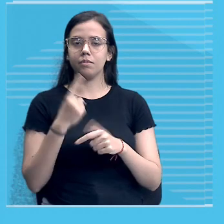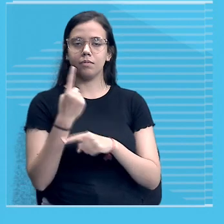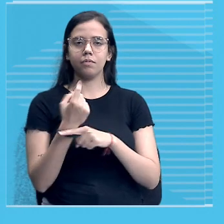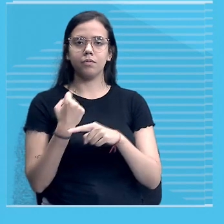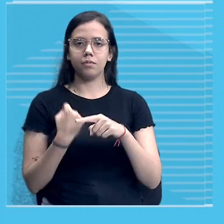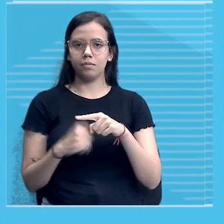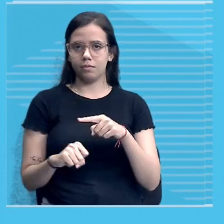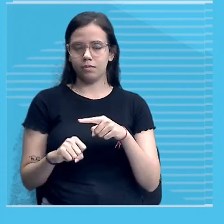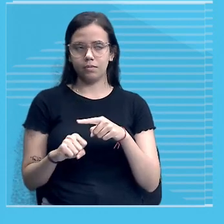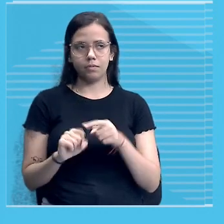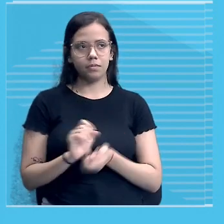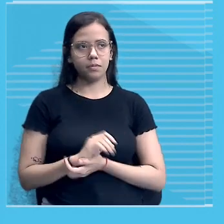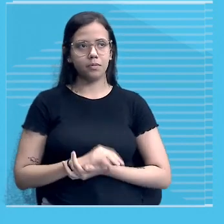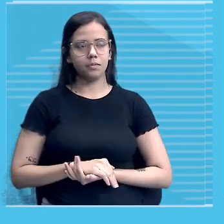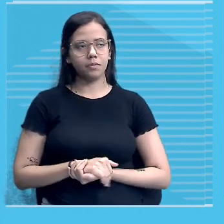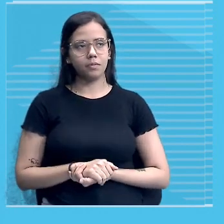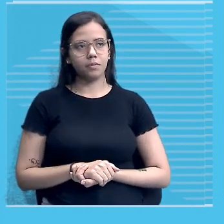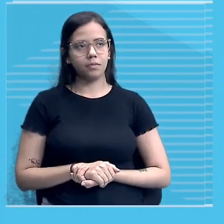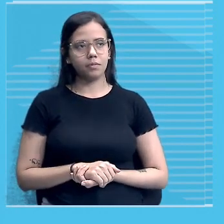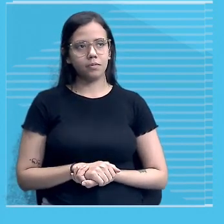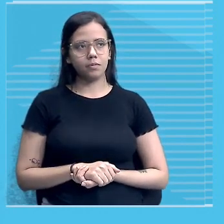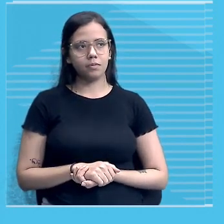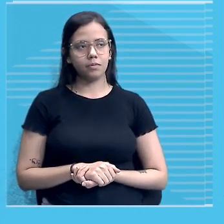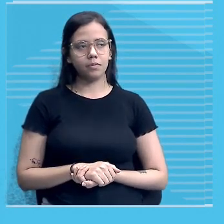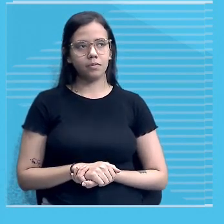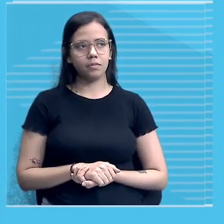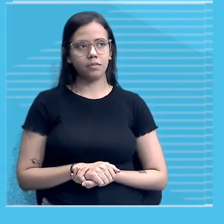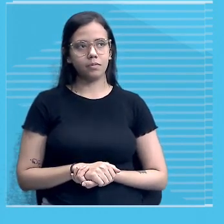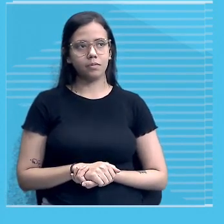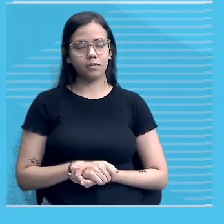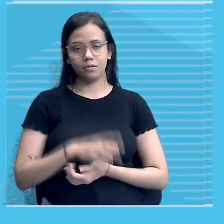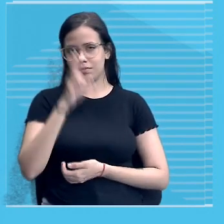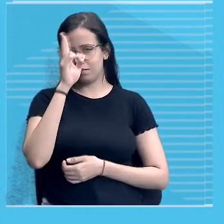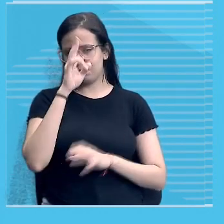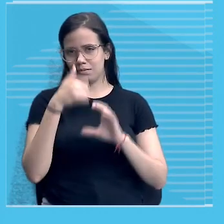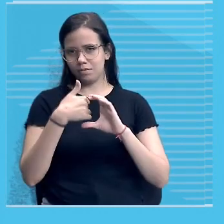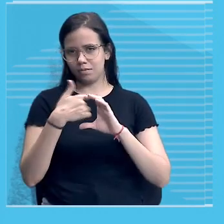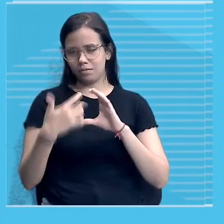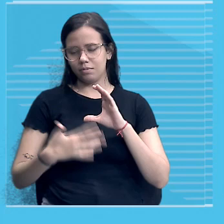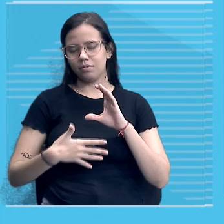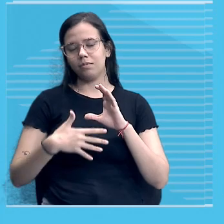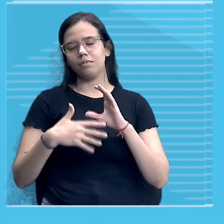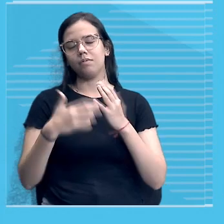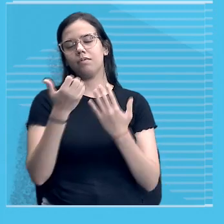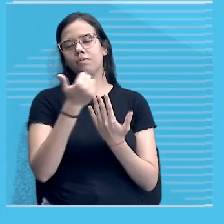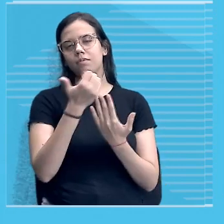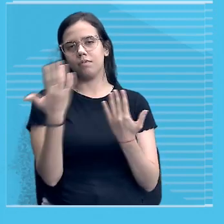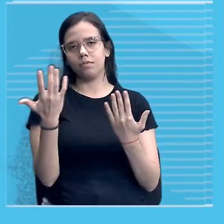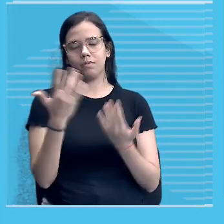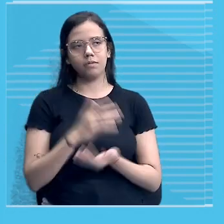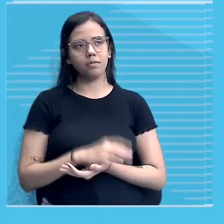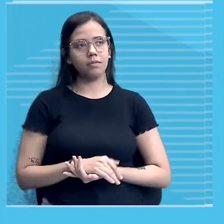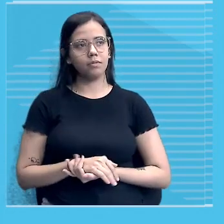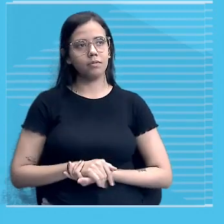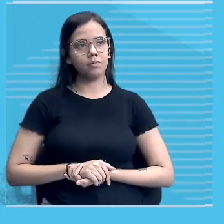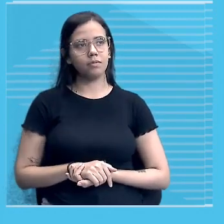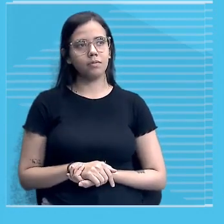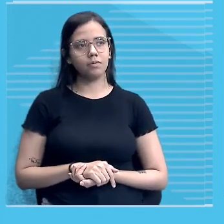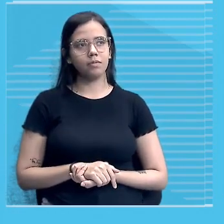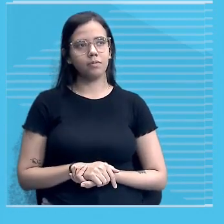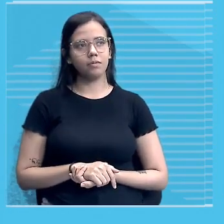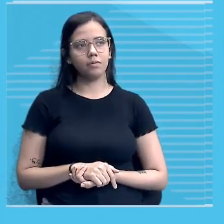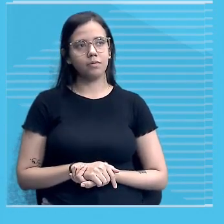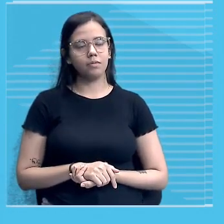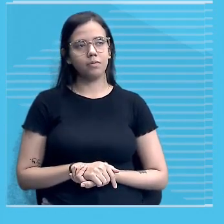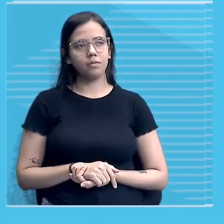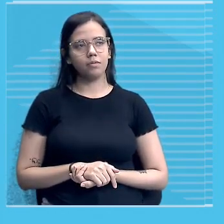sobre oito meu povo 1 sobre 8 se lembra da propriedade de potenciação a 1 sobre